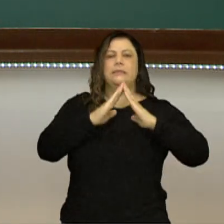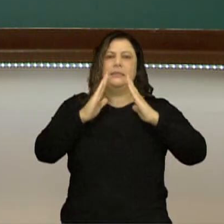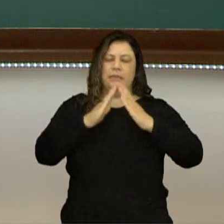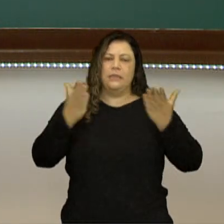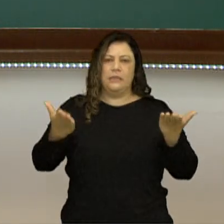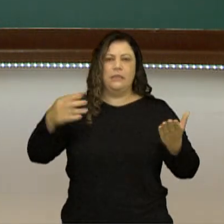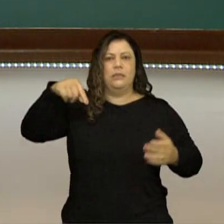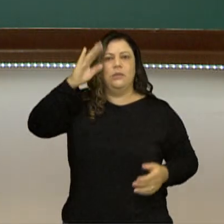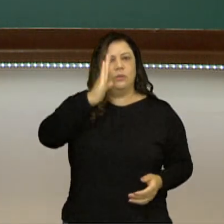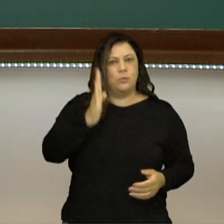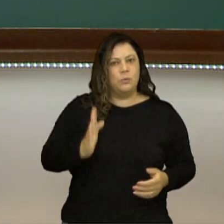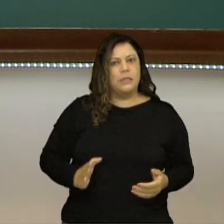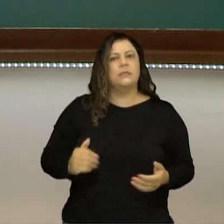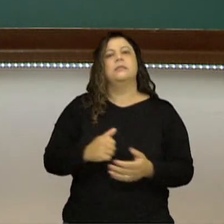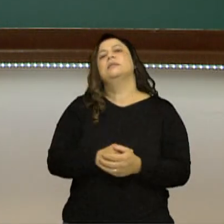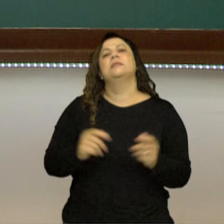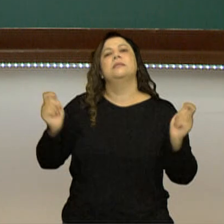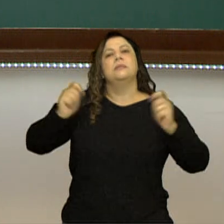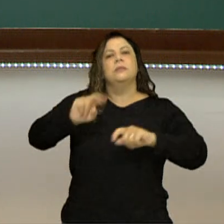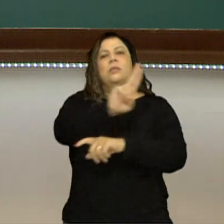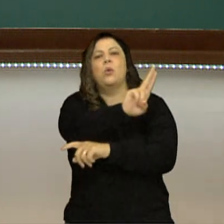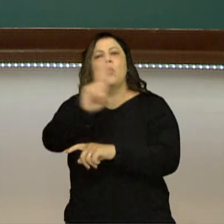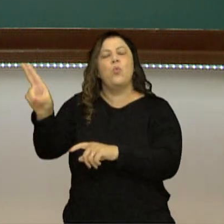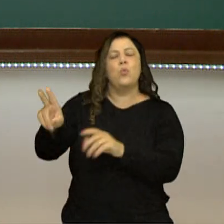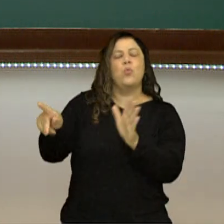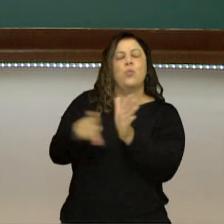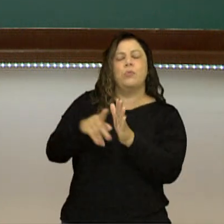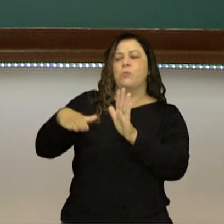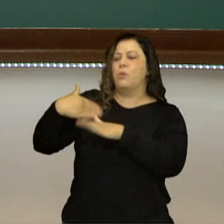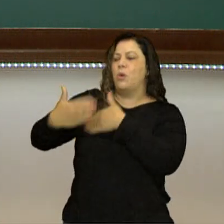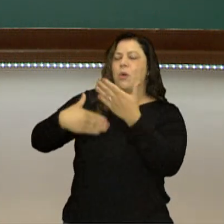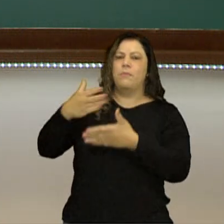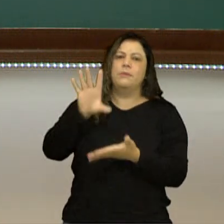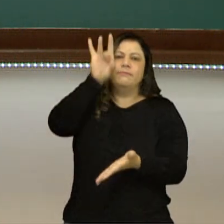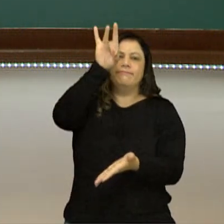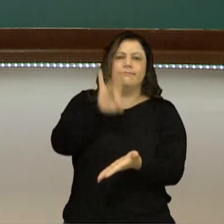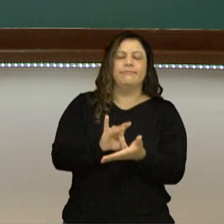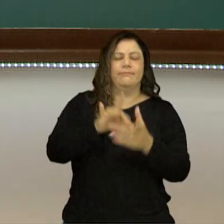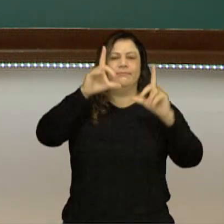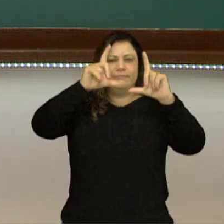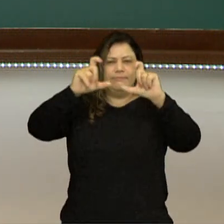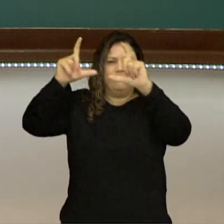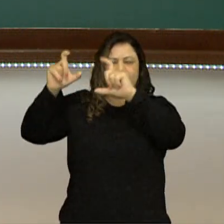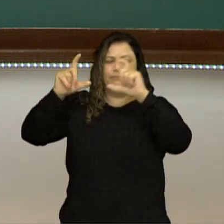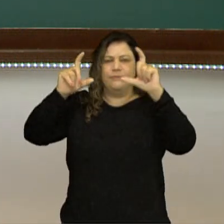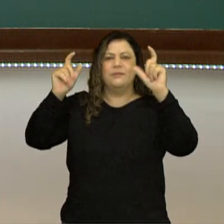Pedro II, é quem deu o nome a esse processo de registrar a imagem,